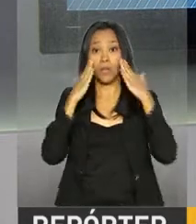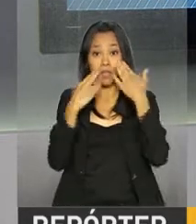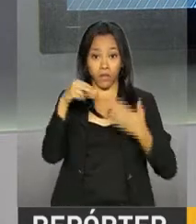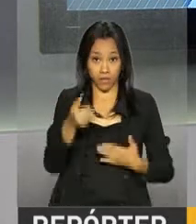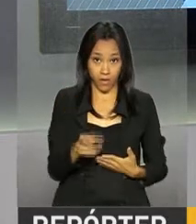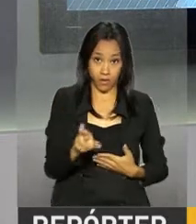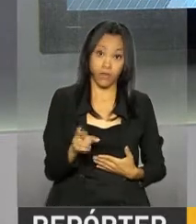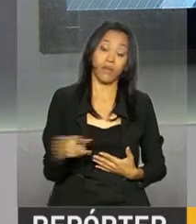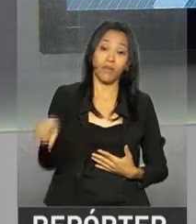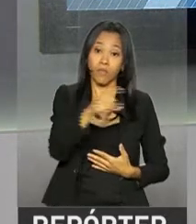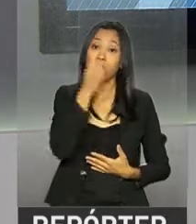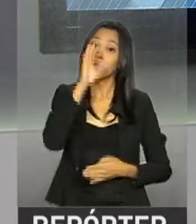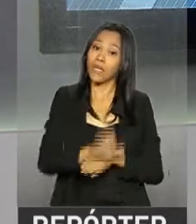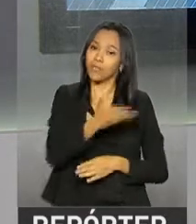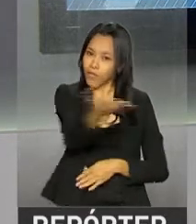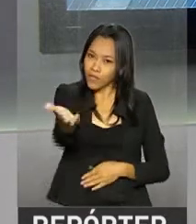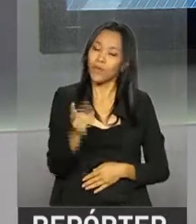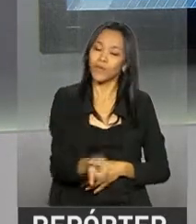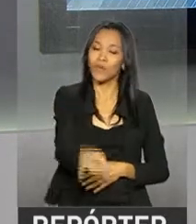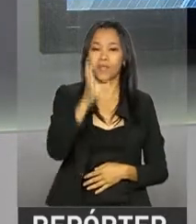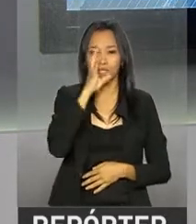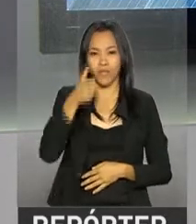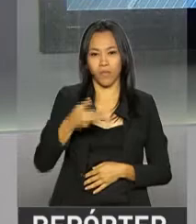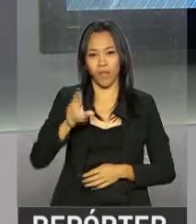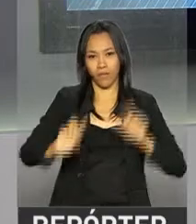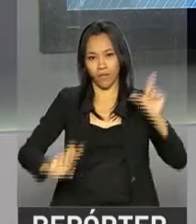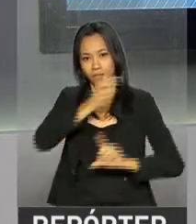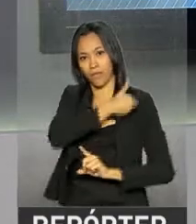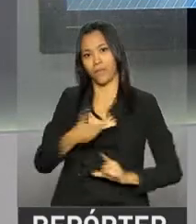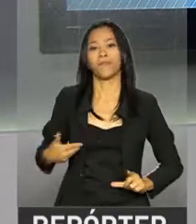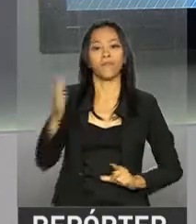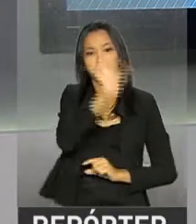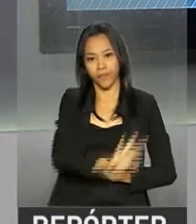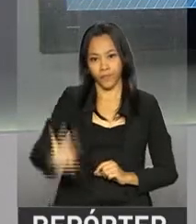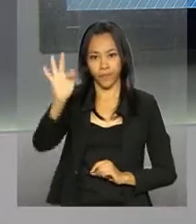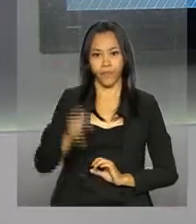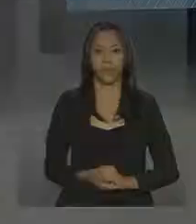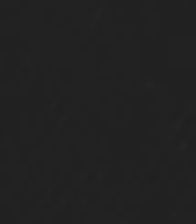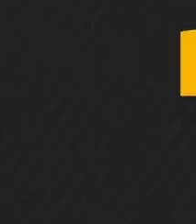repórter nbr uma boa tarde pra você e continue na nbr a tv do governo federal